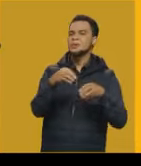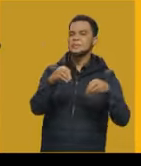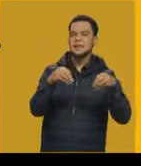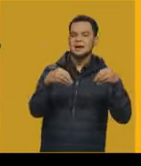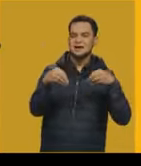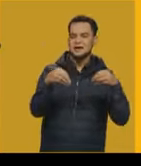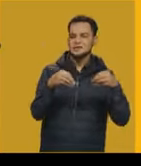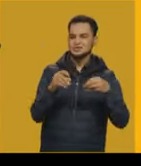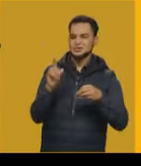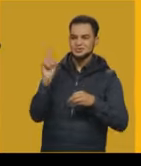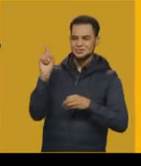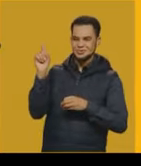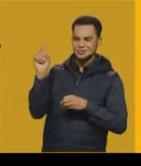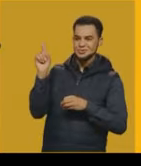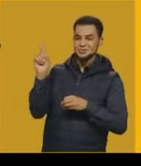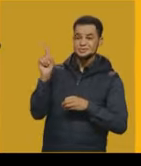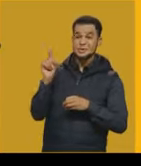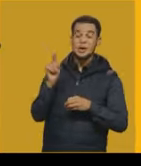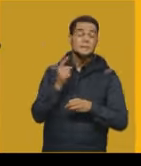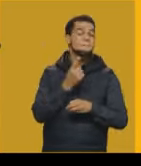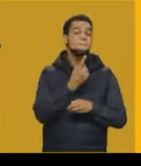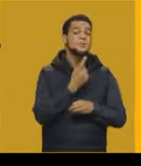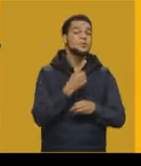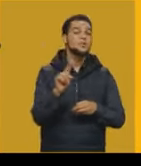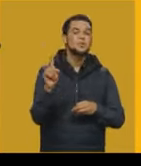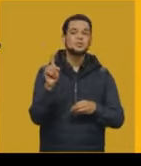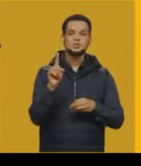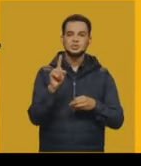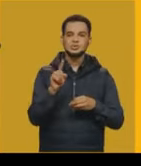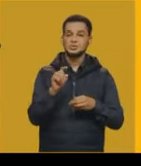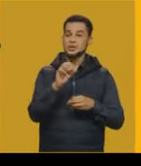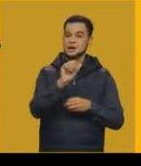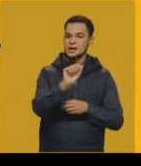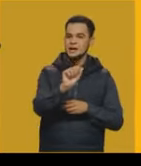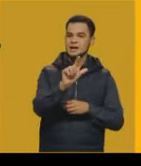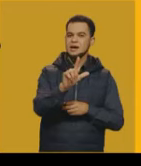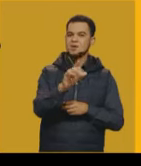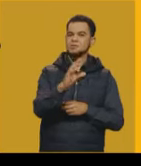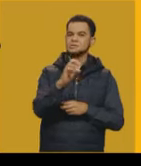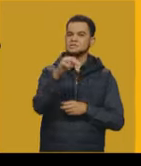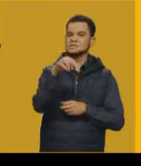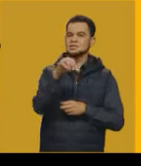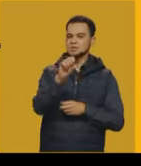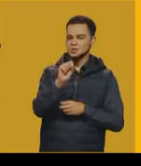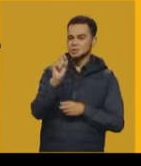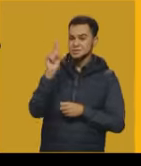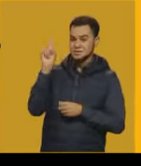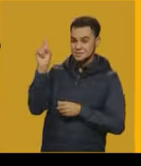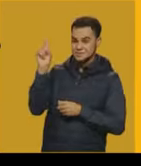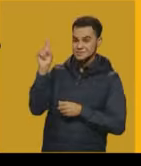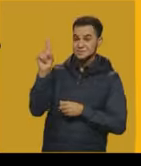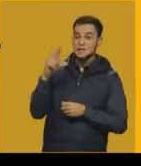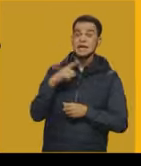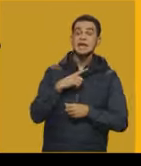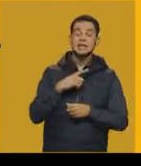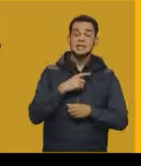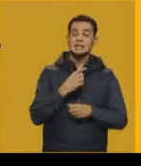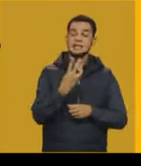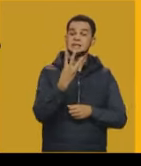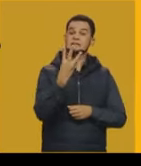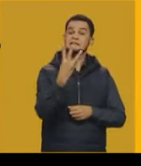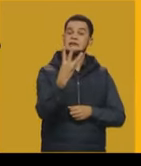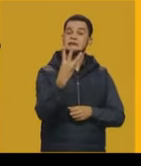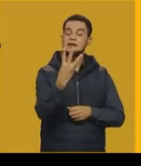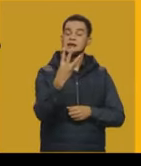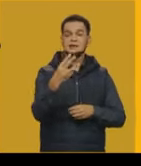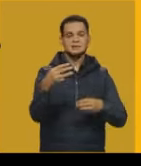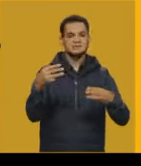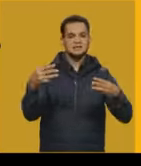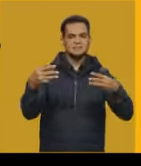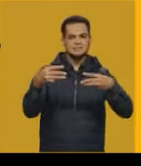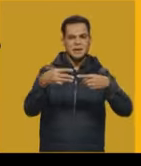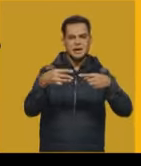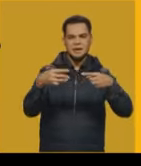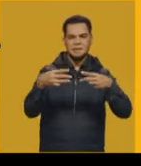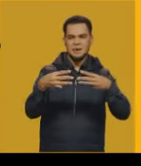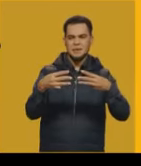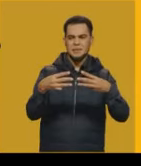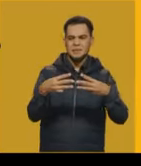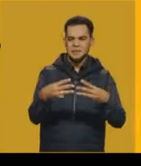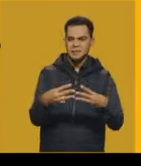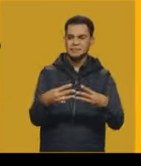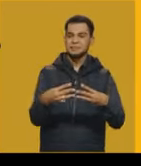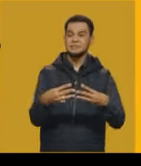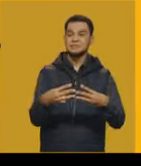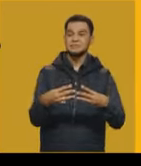temos os alcinos, que são cadeias carbônicas que têm tripla ligação. São